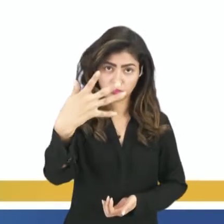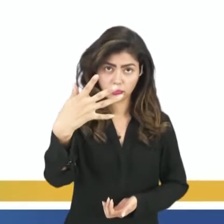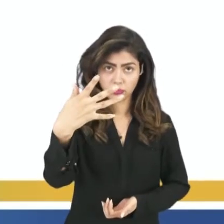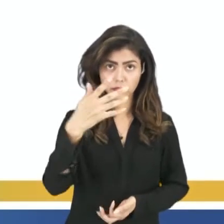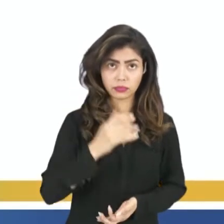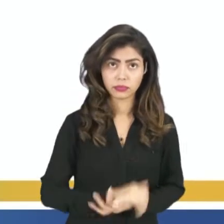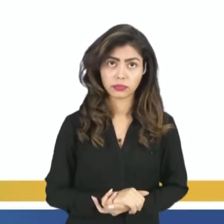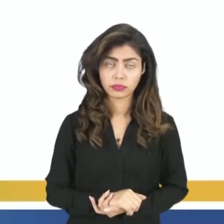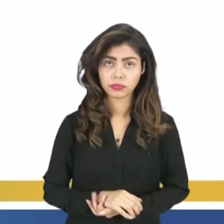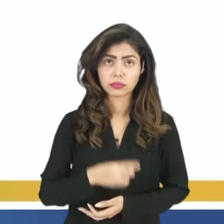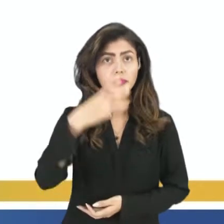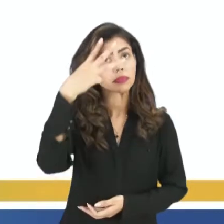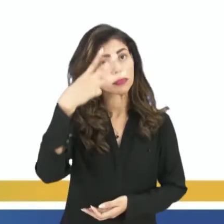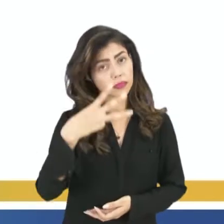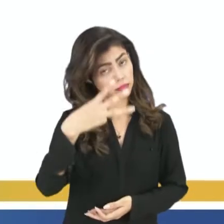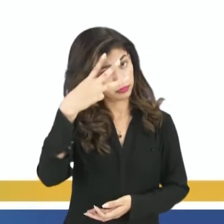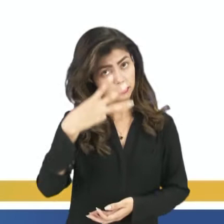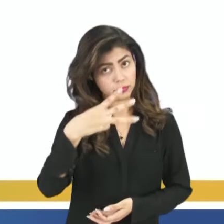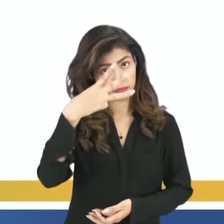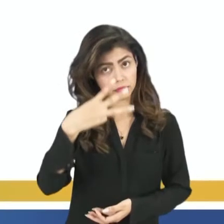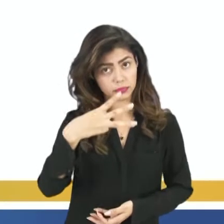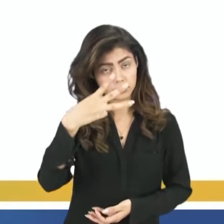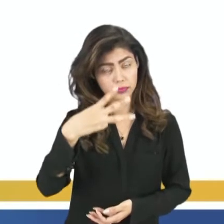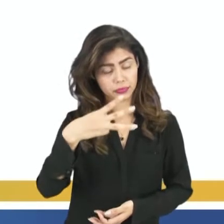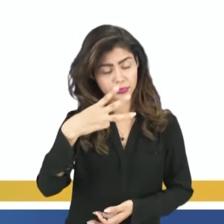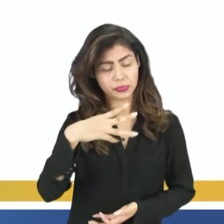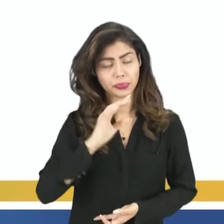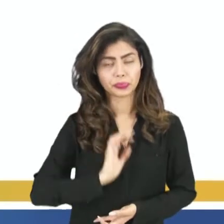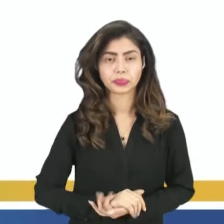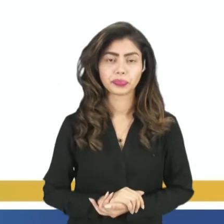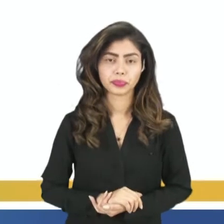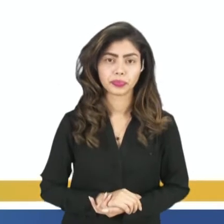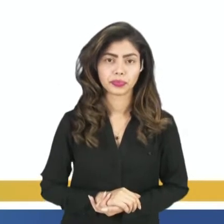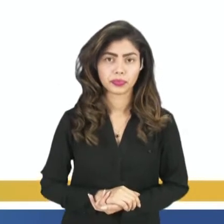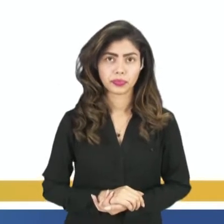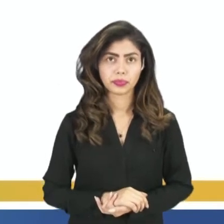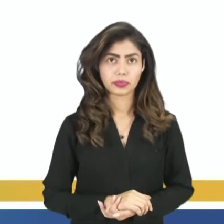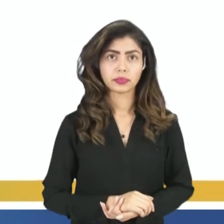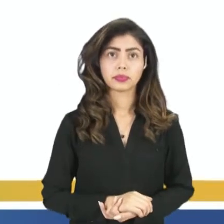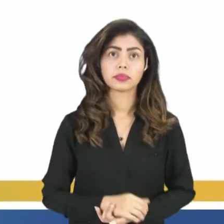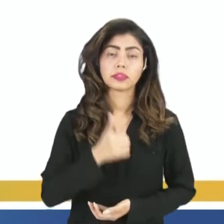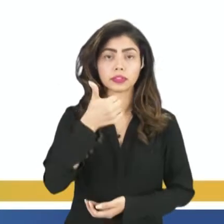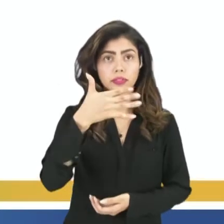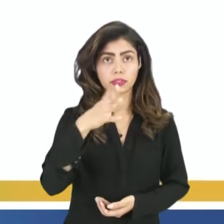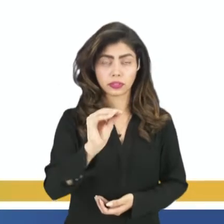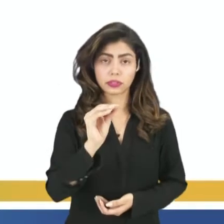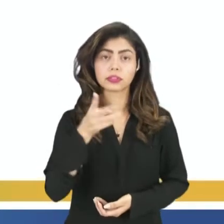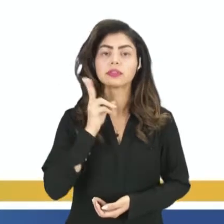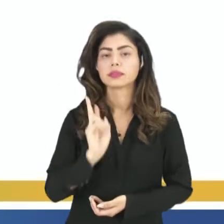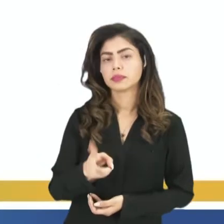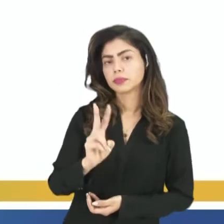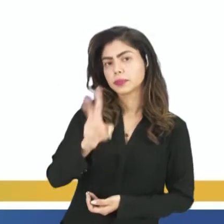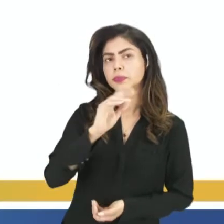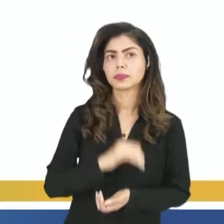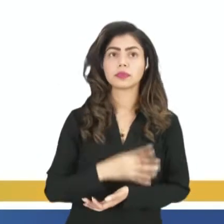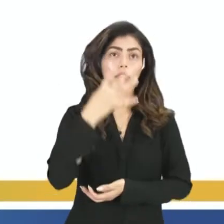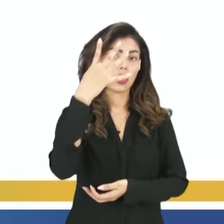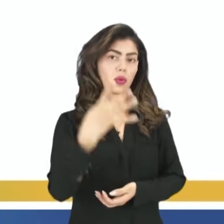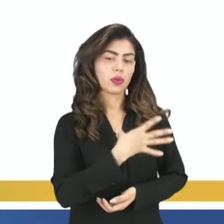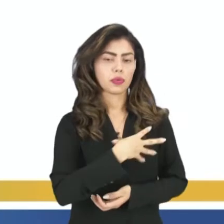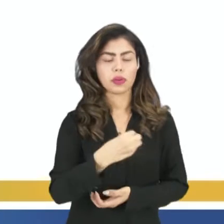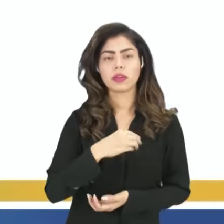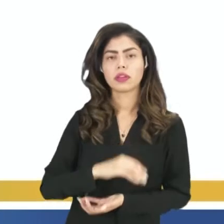24 pessoas da empresa, funcionários dessa empresa, tinham 3 filhos, assim como 10 funcionários tinham